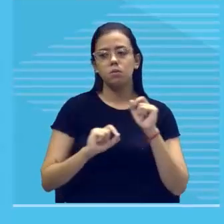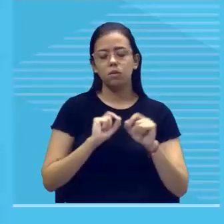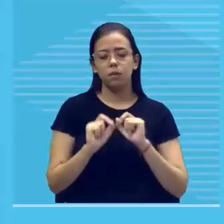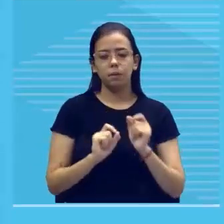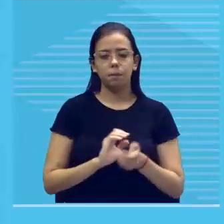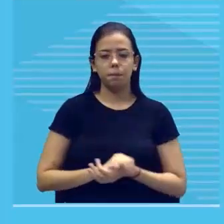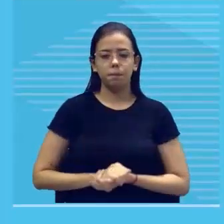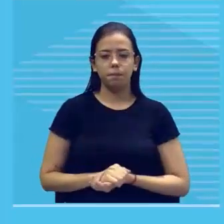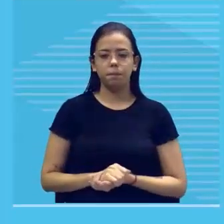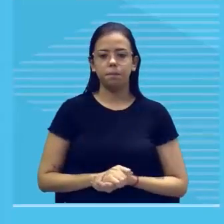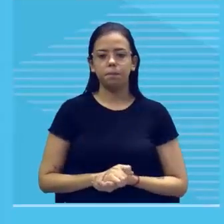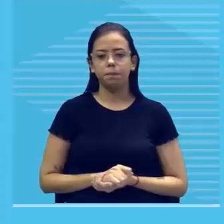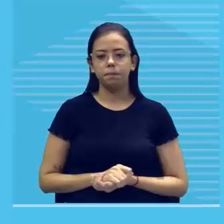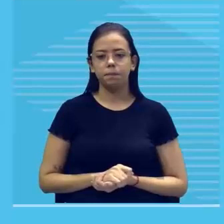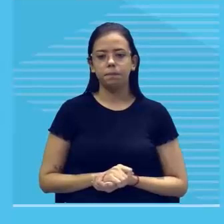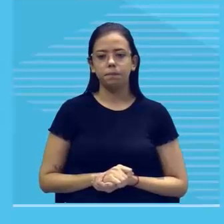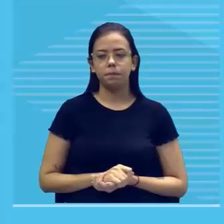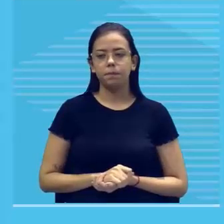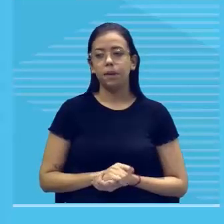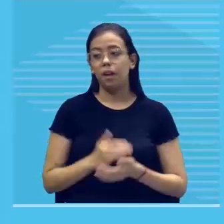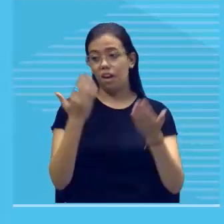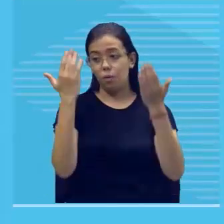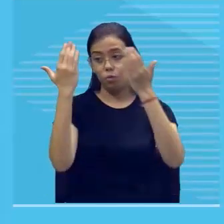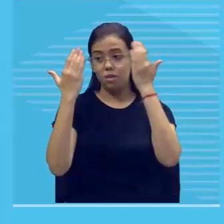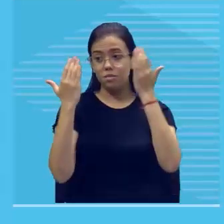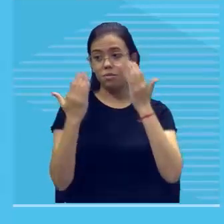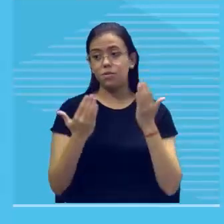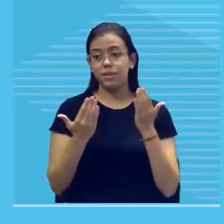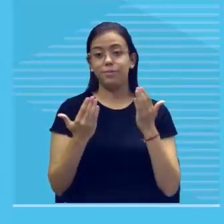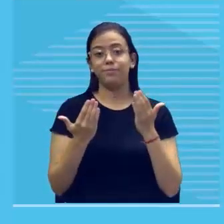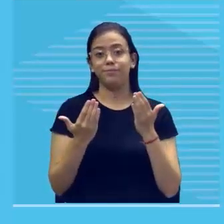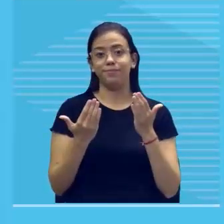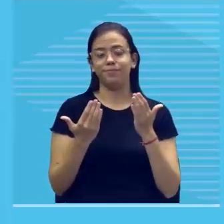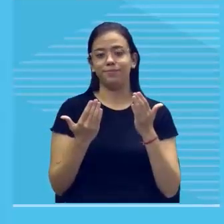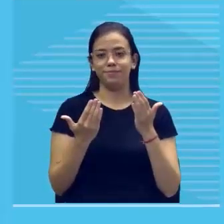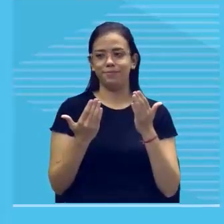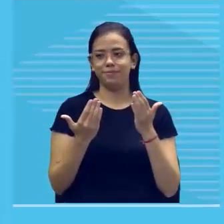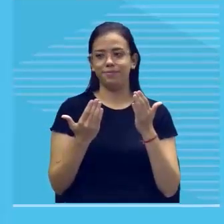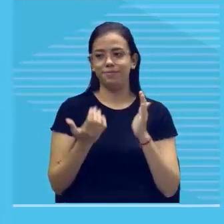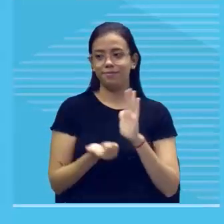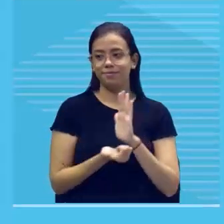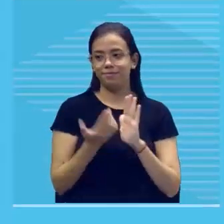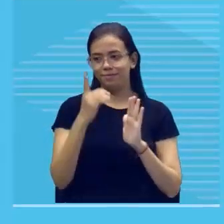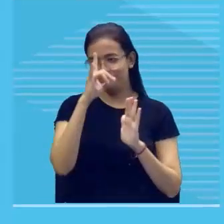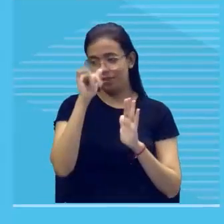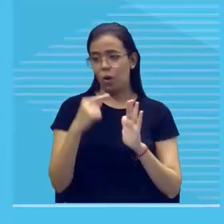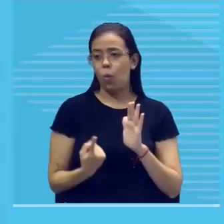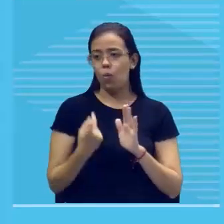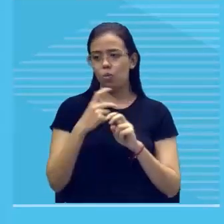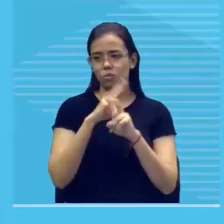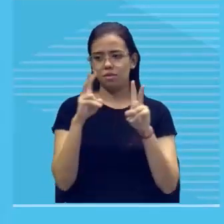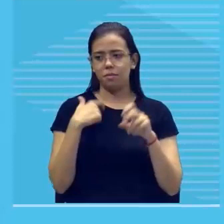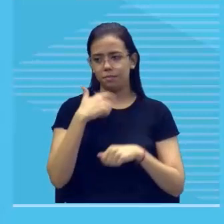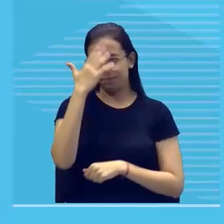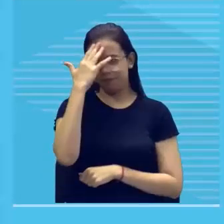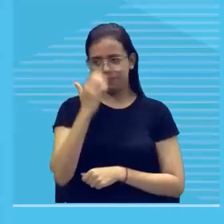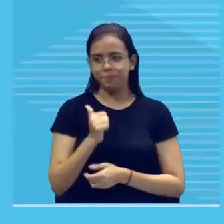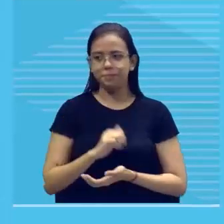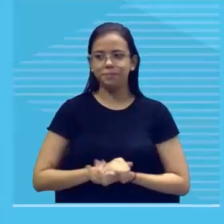eu vou comparar a grandeza dias com as outras duas grandezas